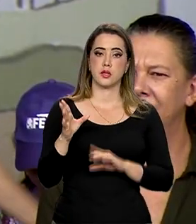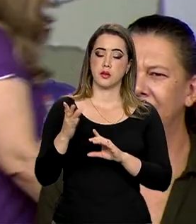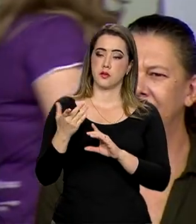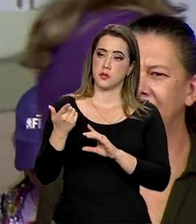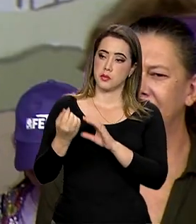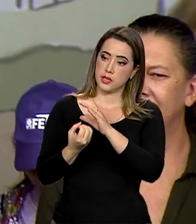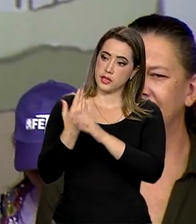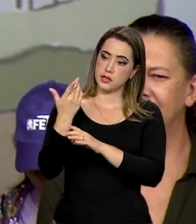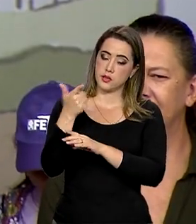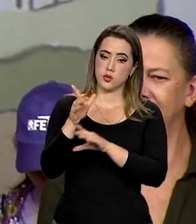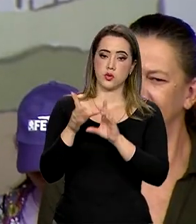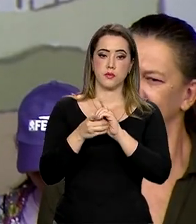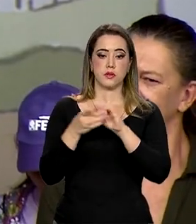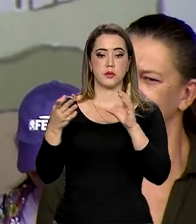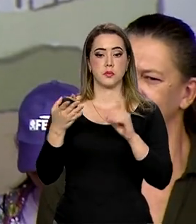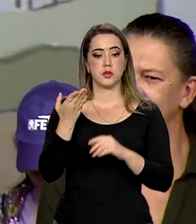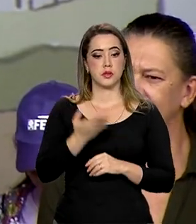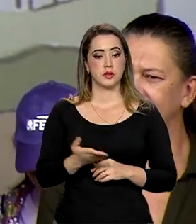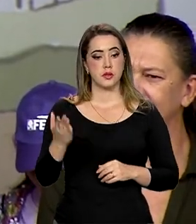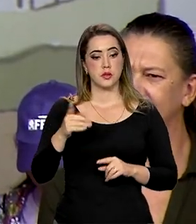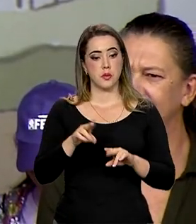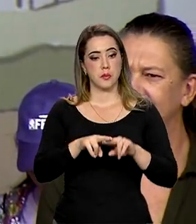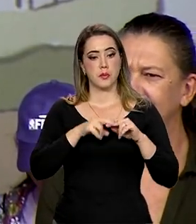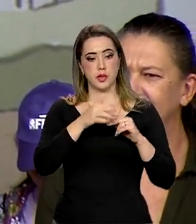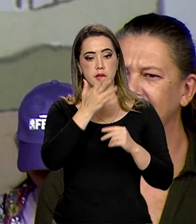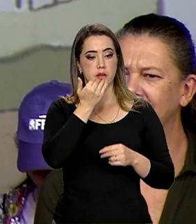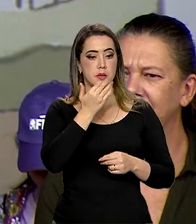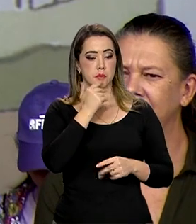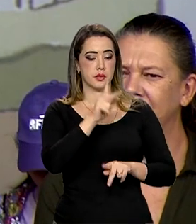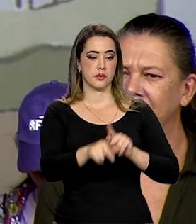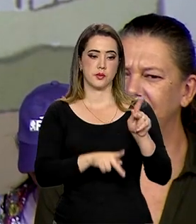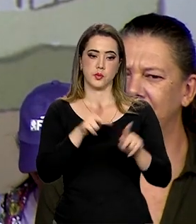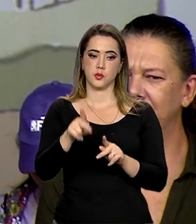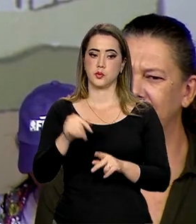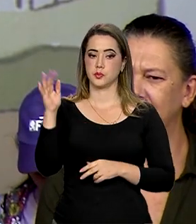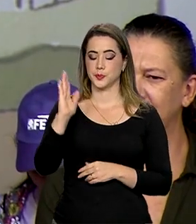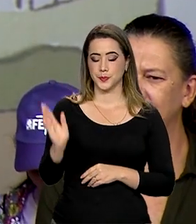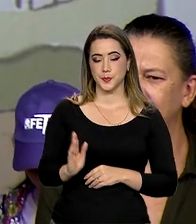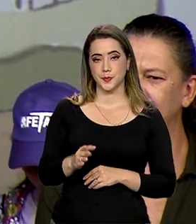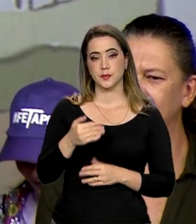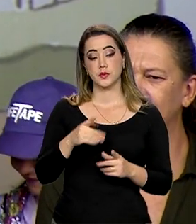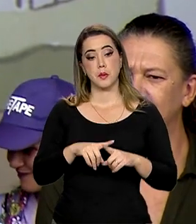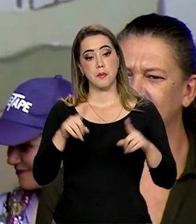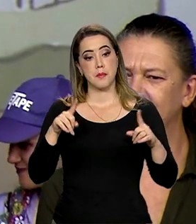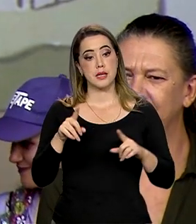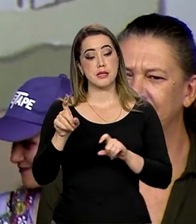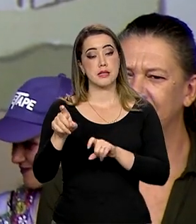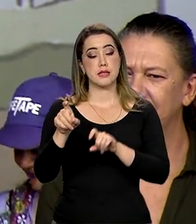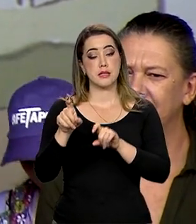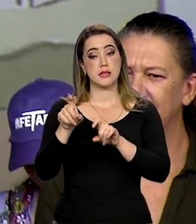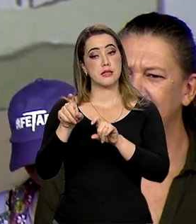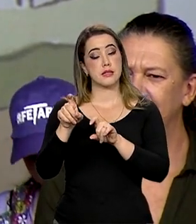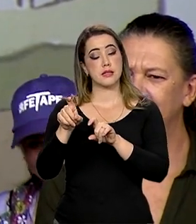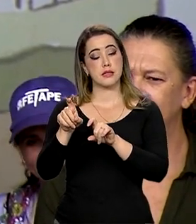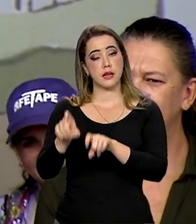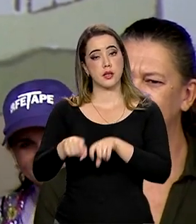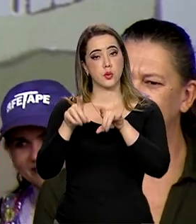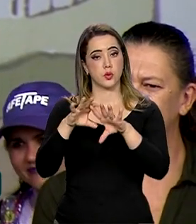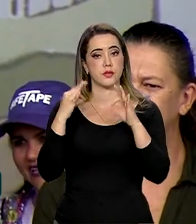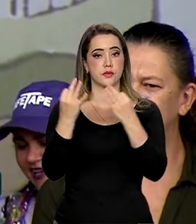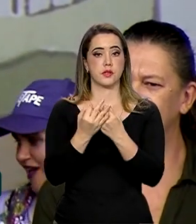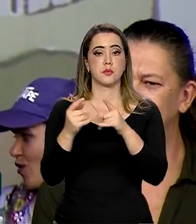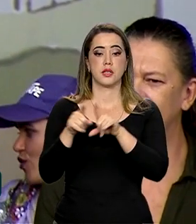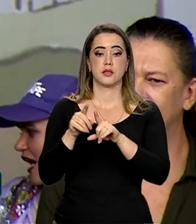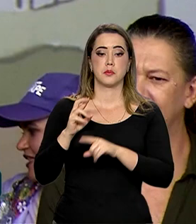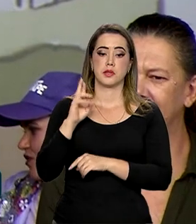democracia, pela alimentação do povo brasileiro, mas a agricultura familiar é responsável